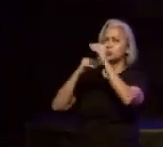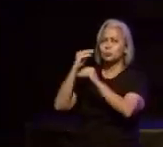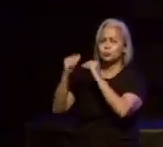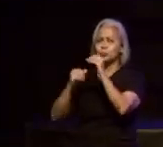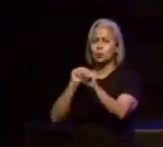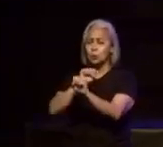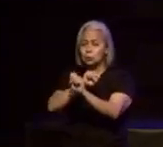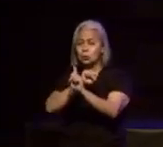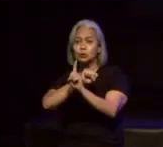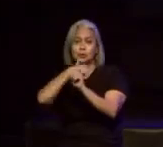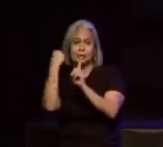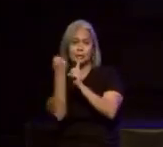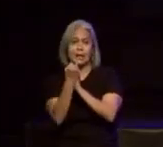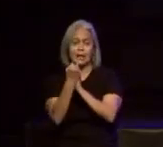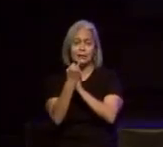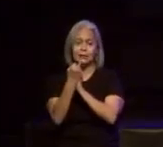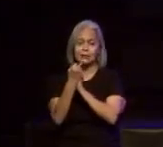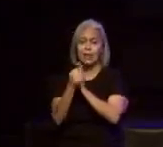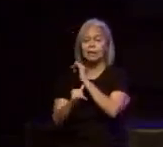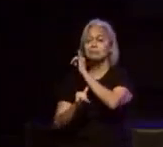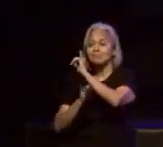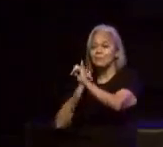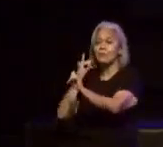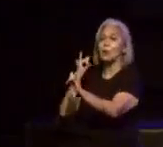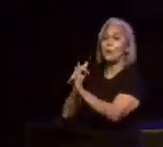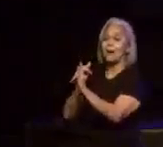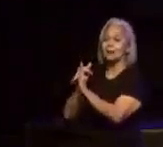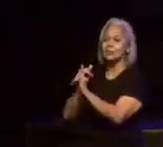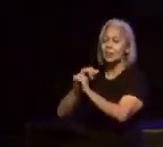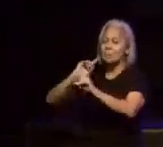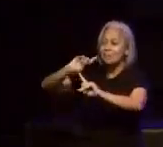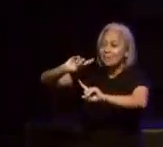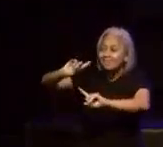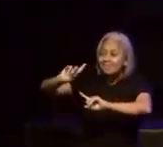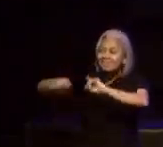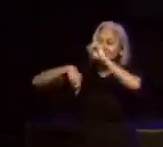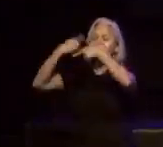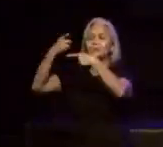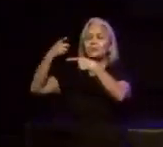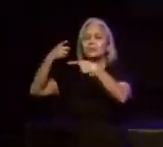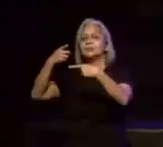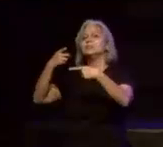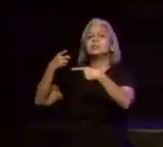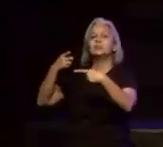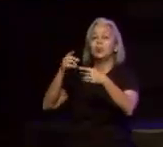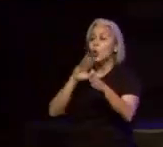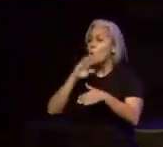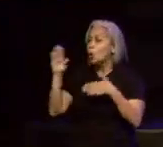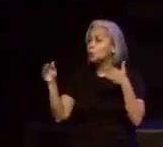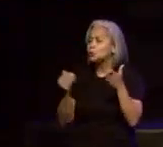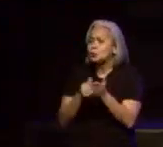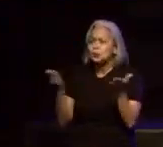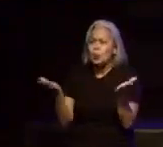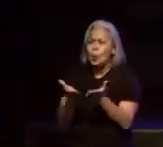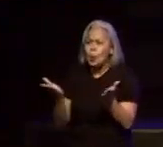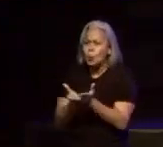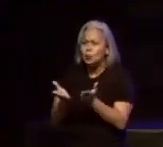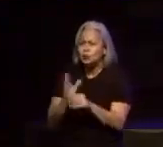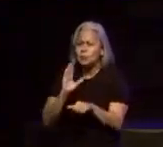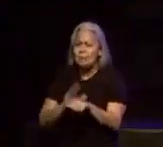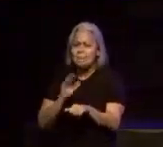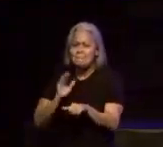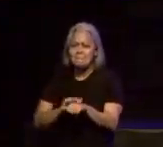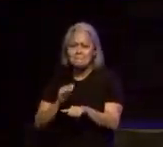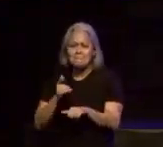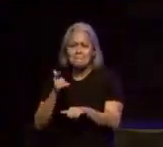meio da tecnologia, que promoveram uma revolução na eficiência. Tudo hoje é 10 mil vezes mais eficiente do que